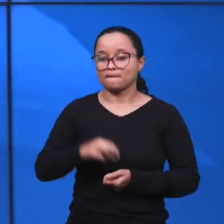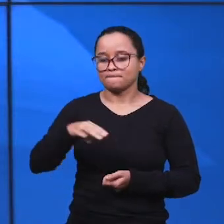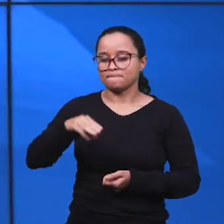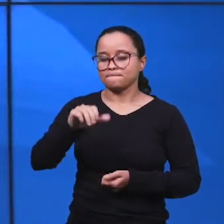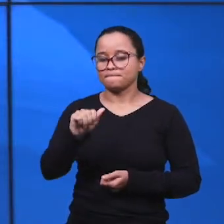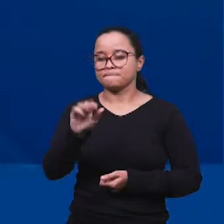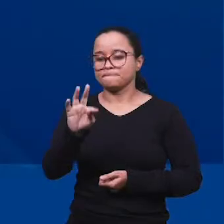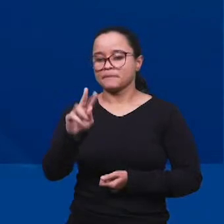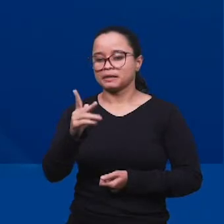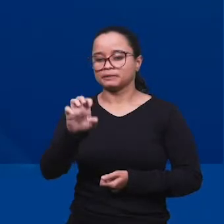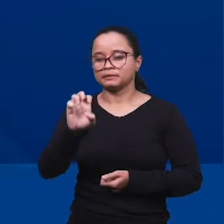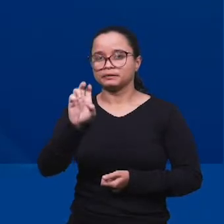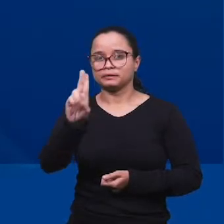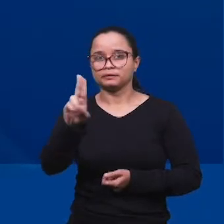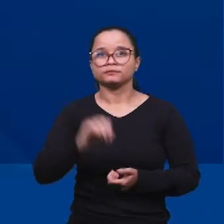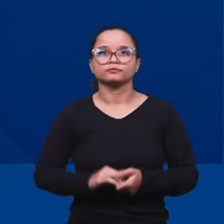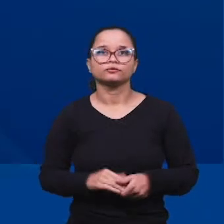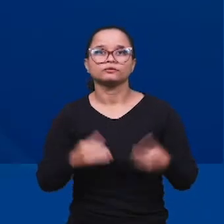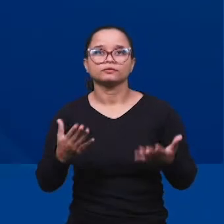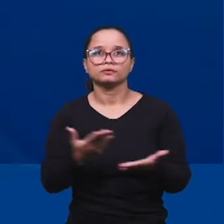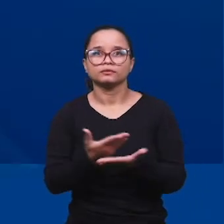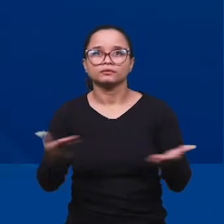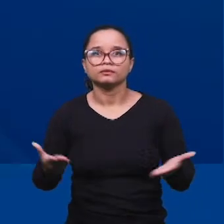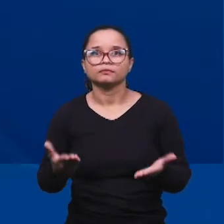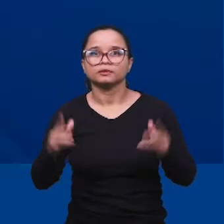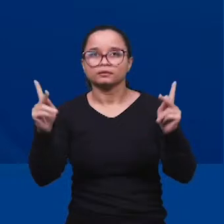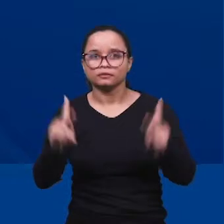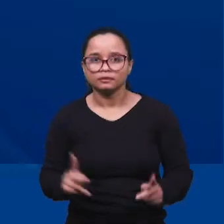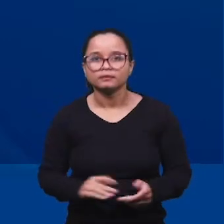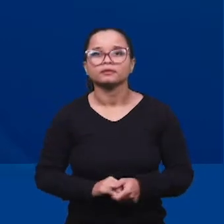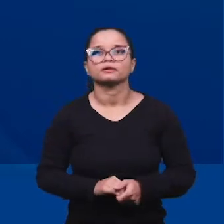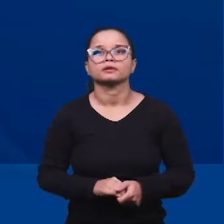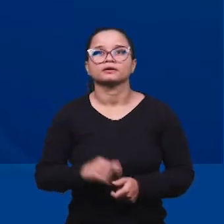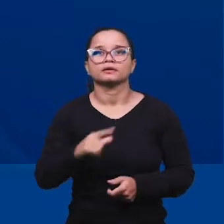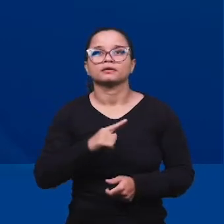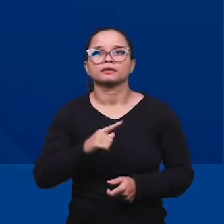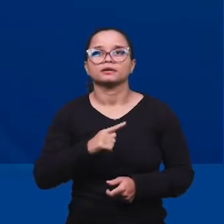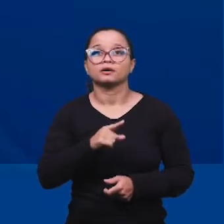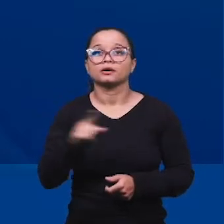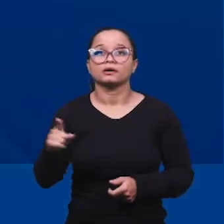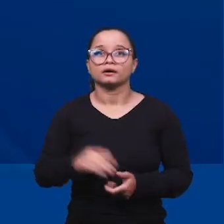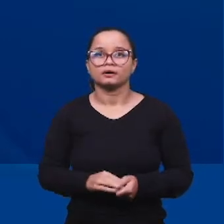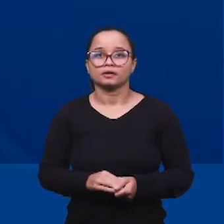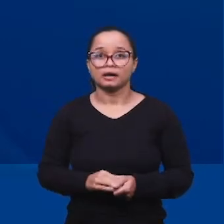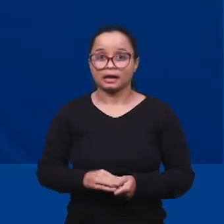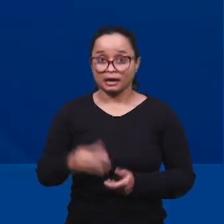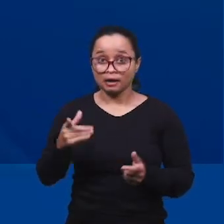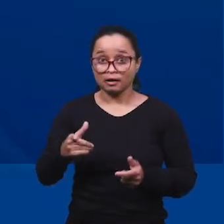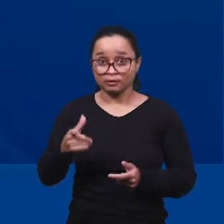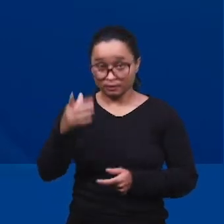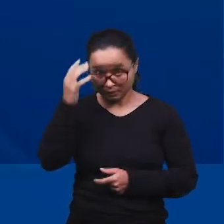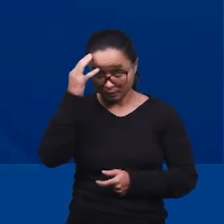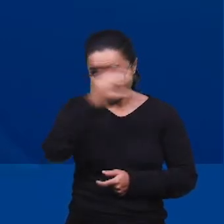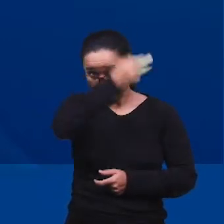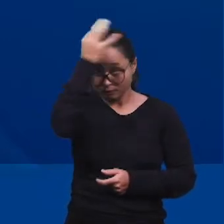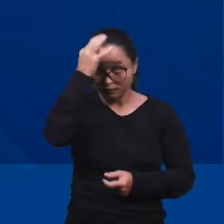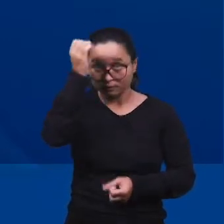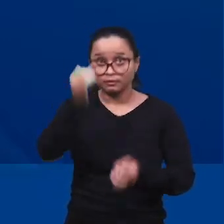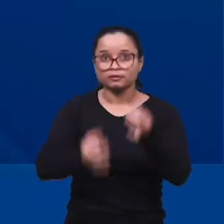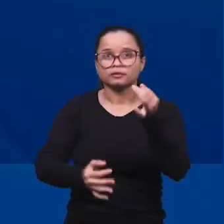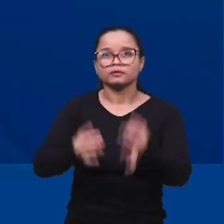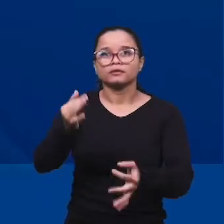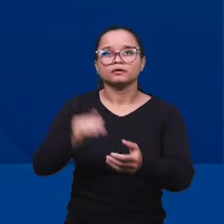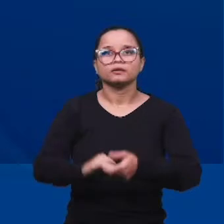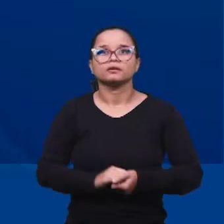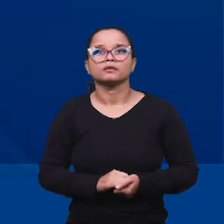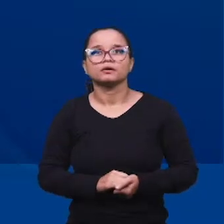paz do Senhor, meu irmão. O principal propósito dos Escritos de João é instruir a igreja a ouvir a voz do Espírito Santo, assim como diz o lema do ano.